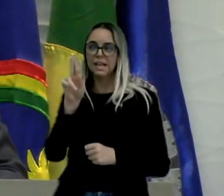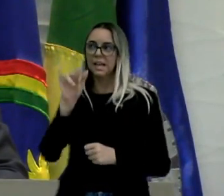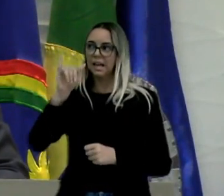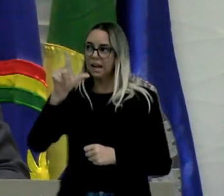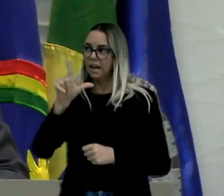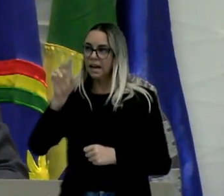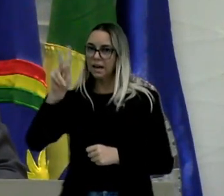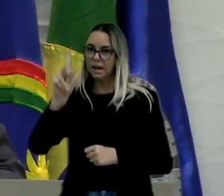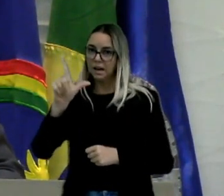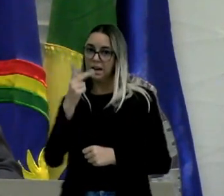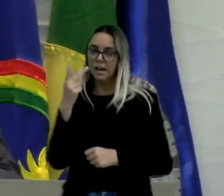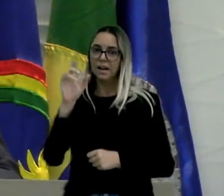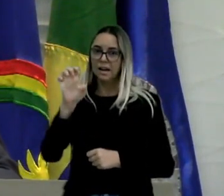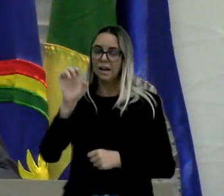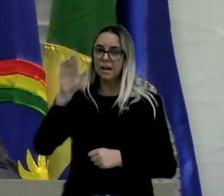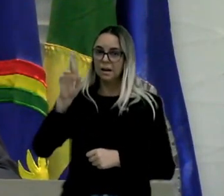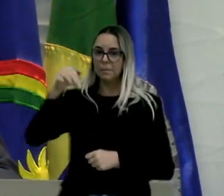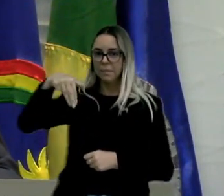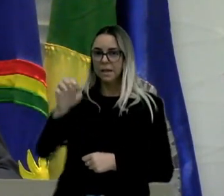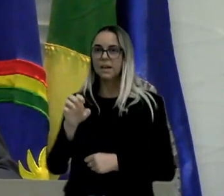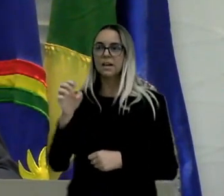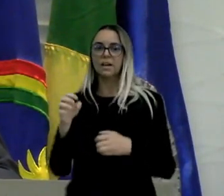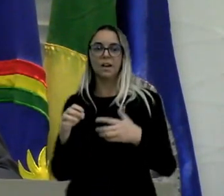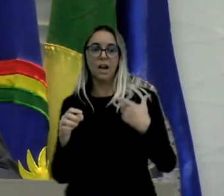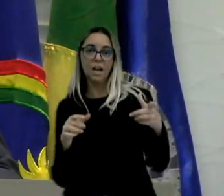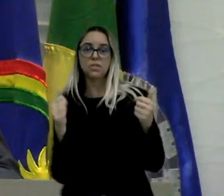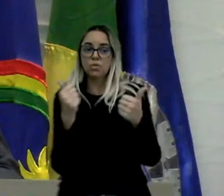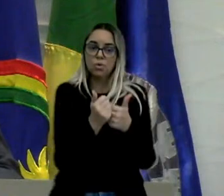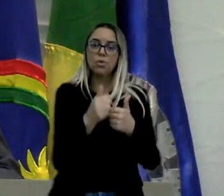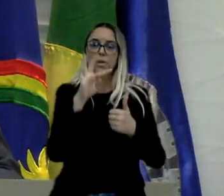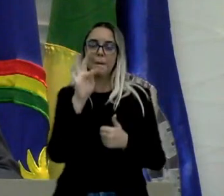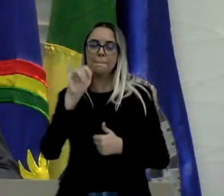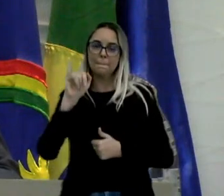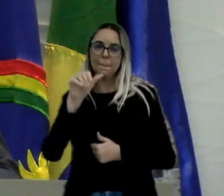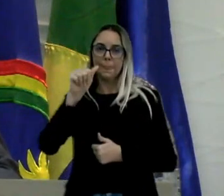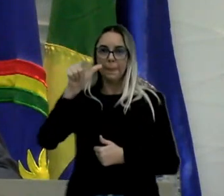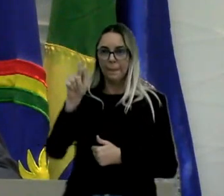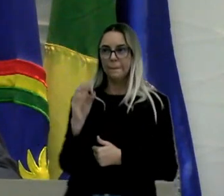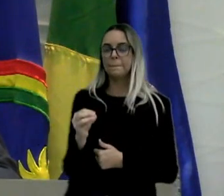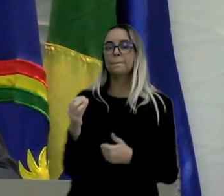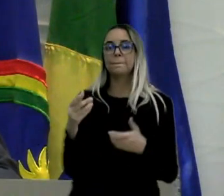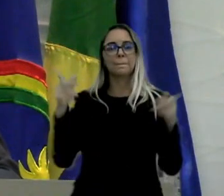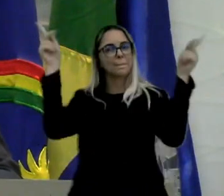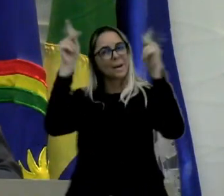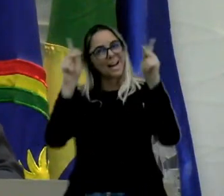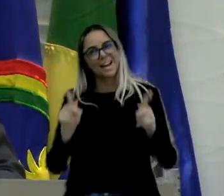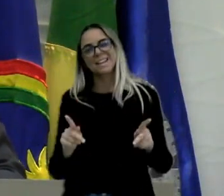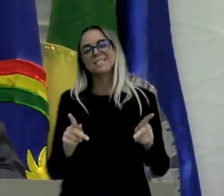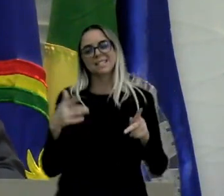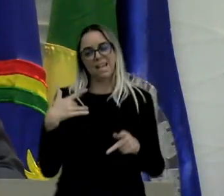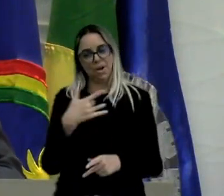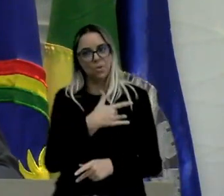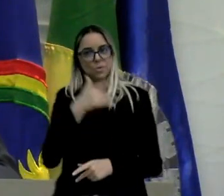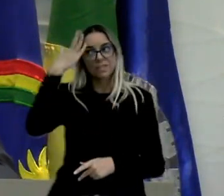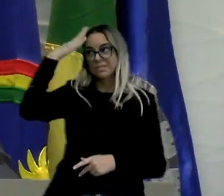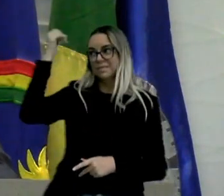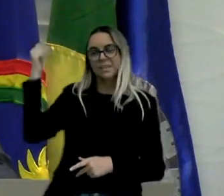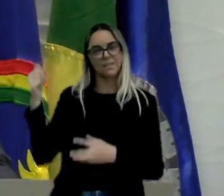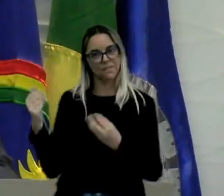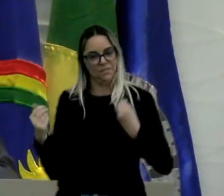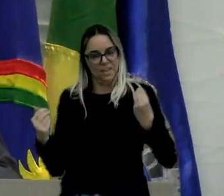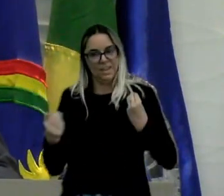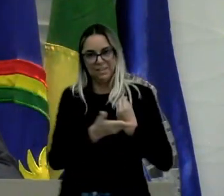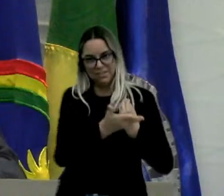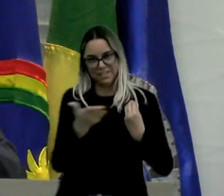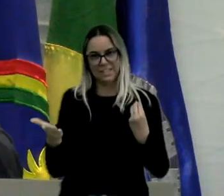filho de meu assessor Tiago desejar a todos que citei no início da sessão muita paz saúde e sucesso em suas